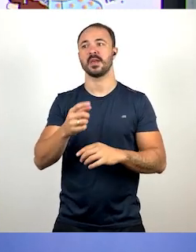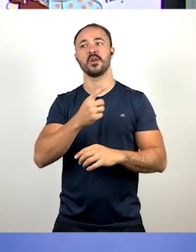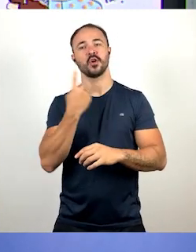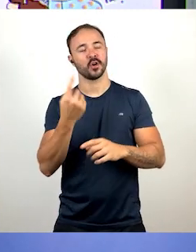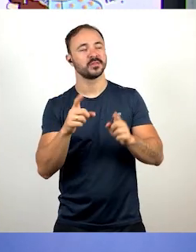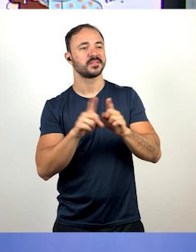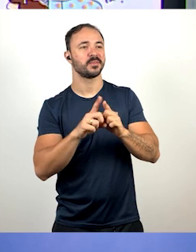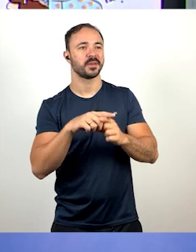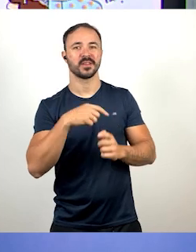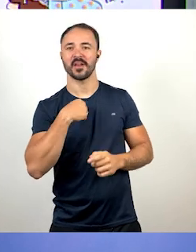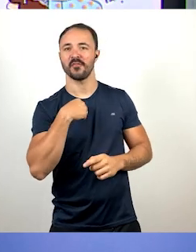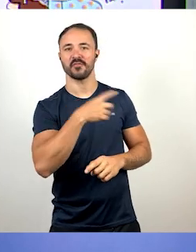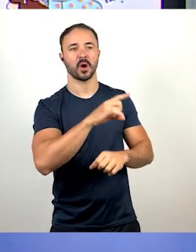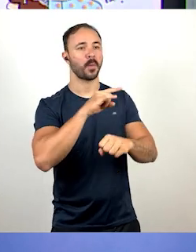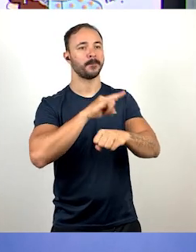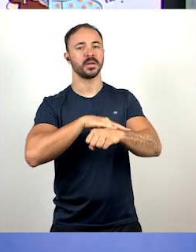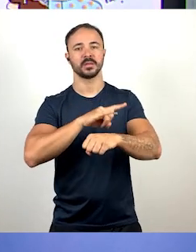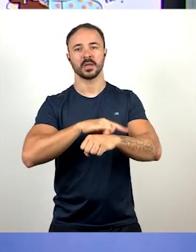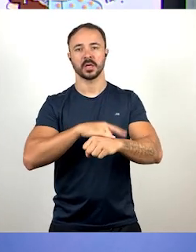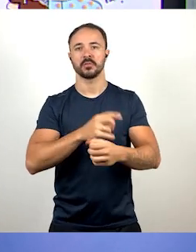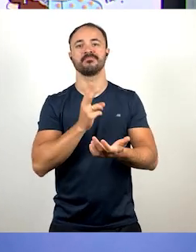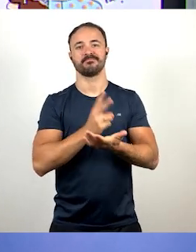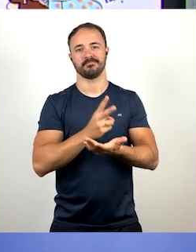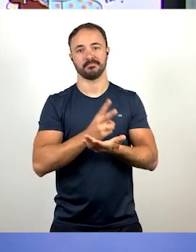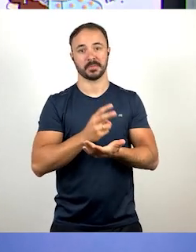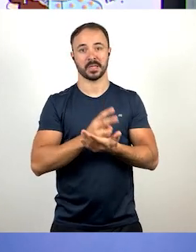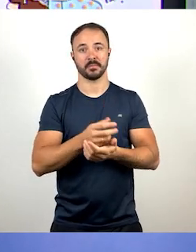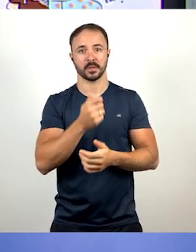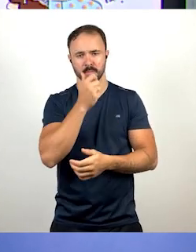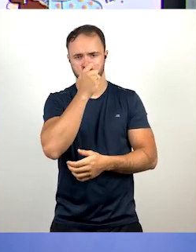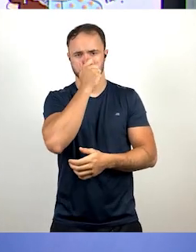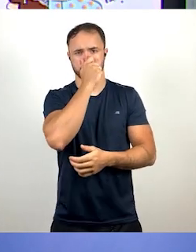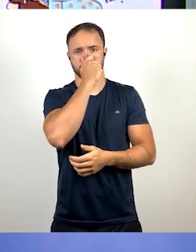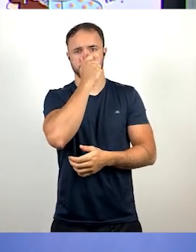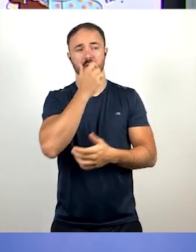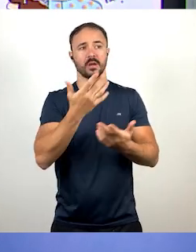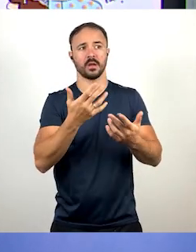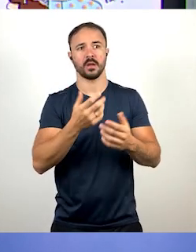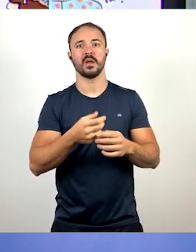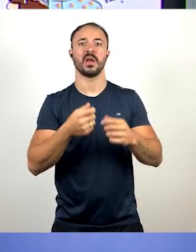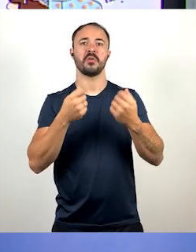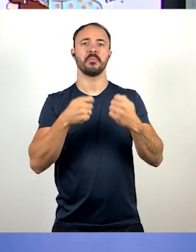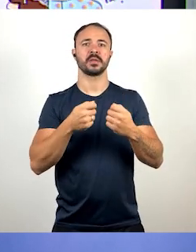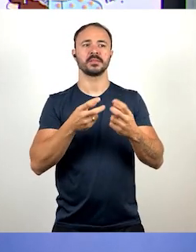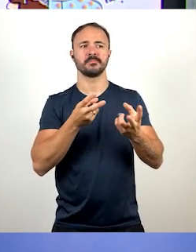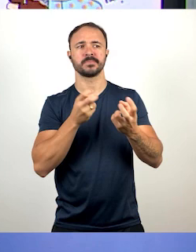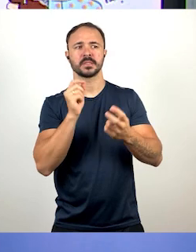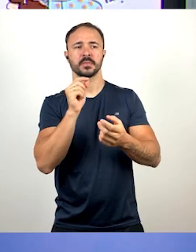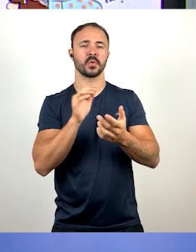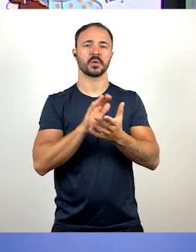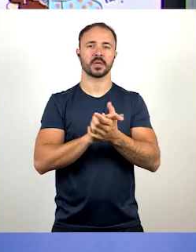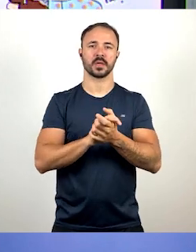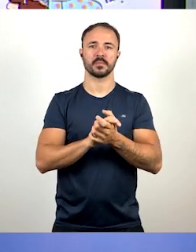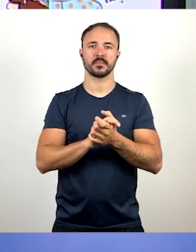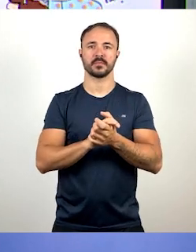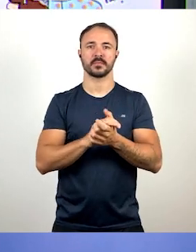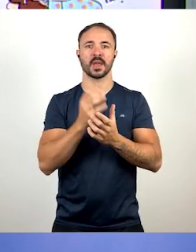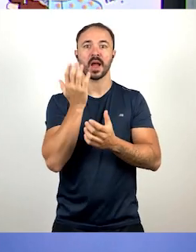banheiro urinar, quando a bexiga está cheia, temos que reparar especialmente